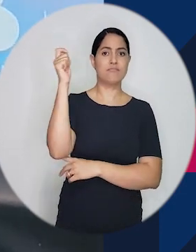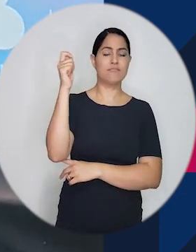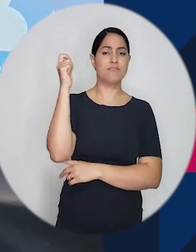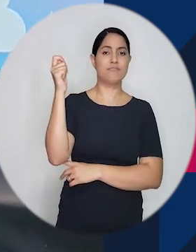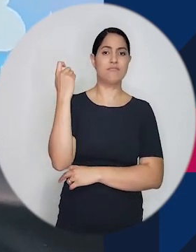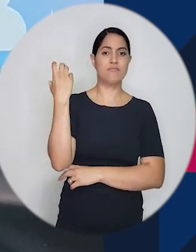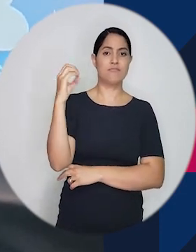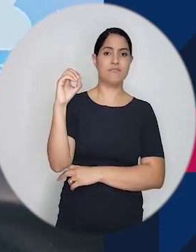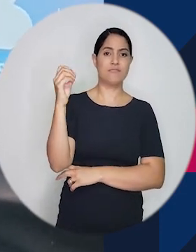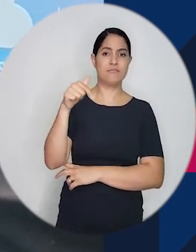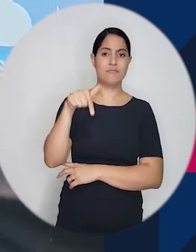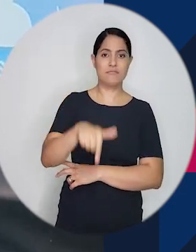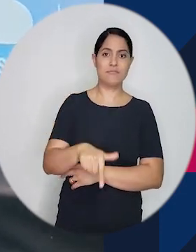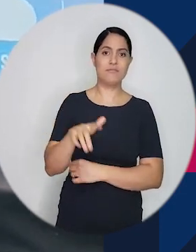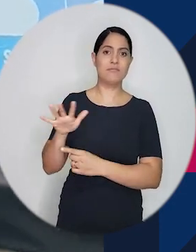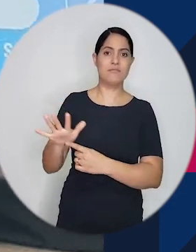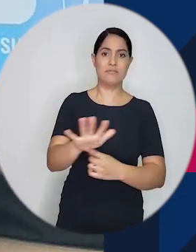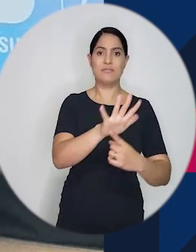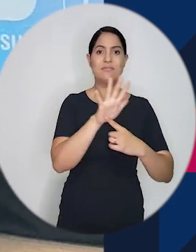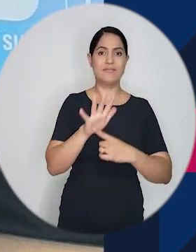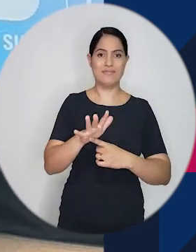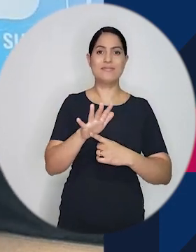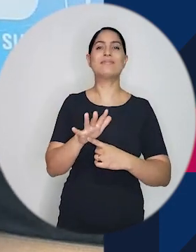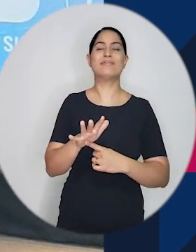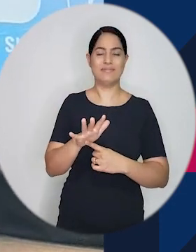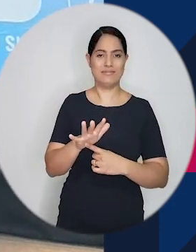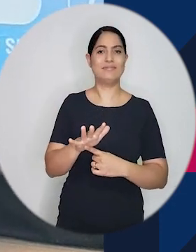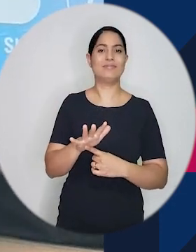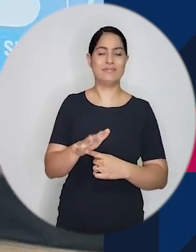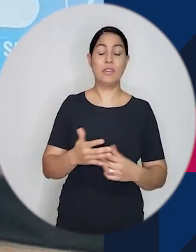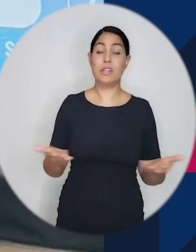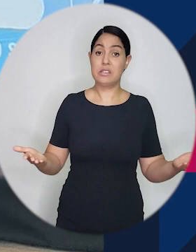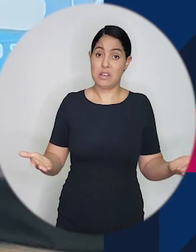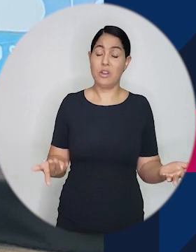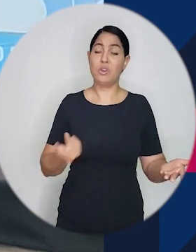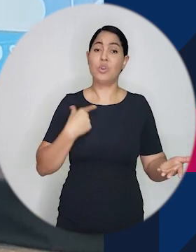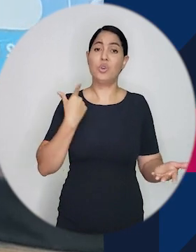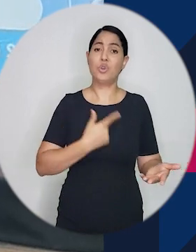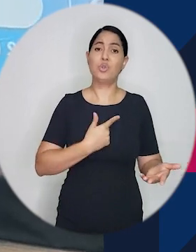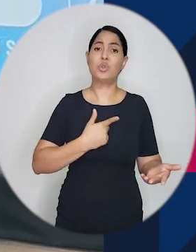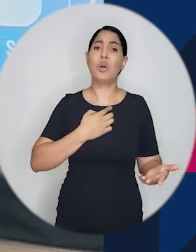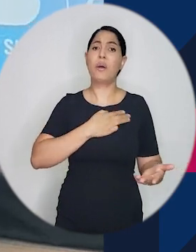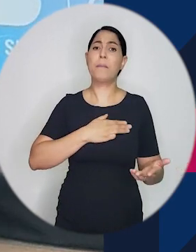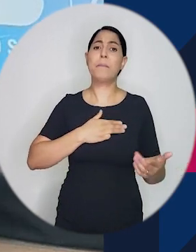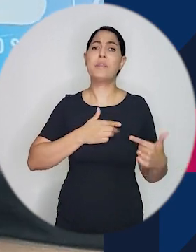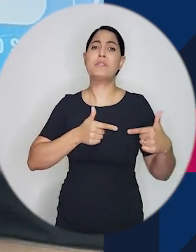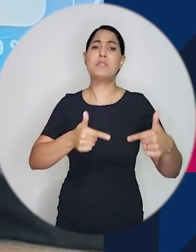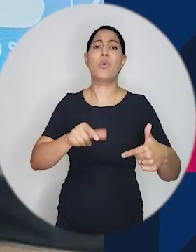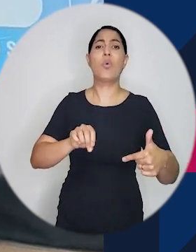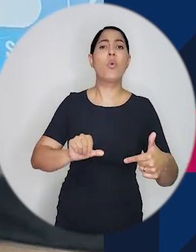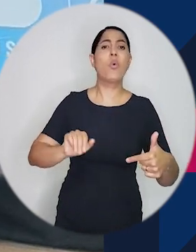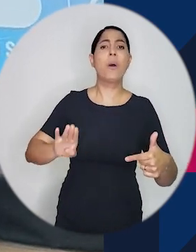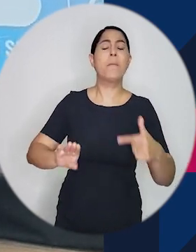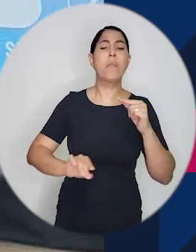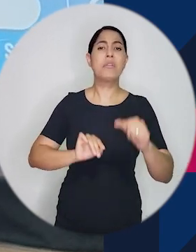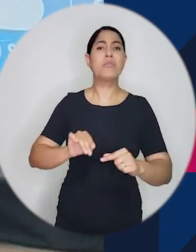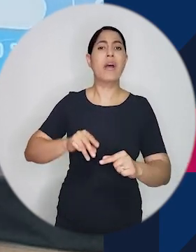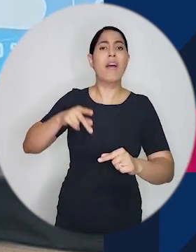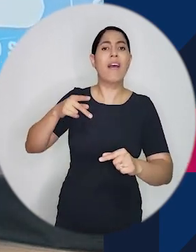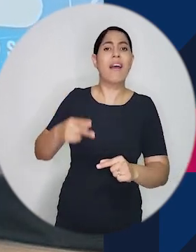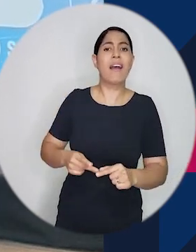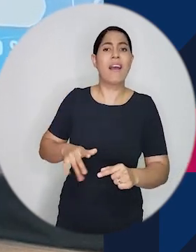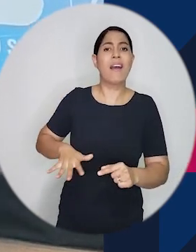seccional gaúcha e com destaque neste importante evento de lançamento da cidade da advocacia. Mas a missão do sistema OAB não